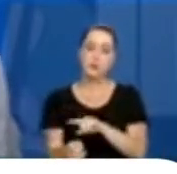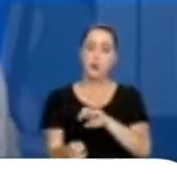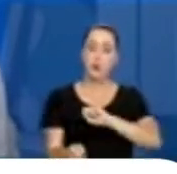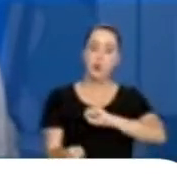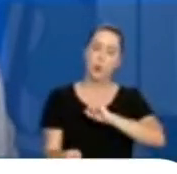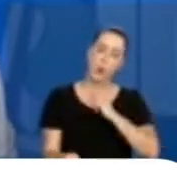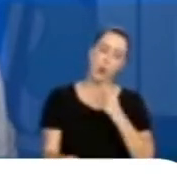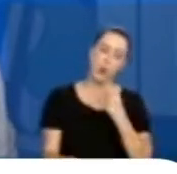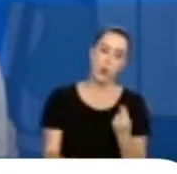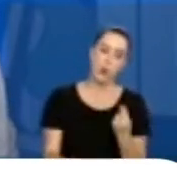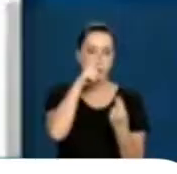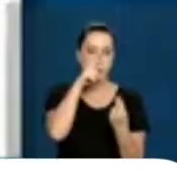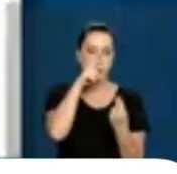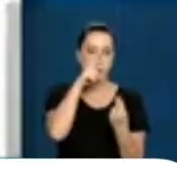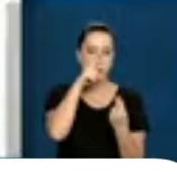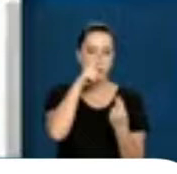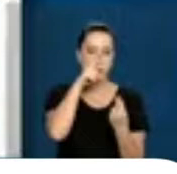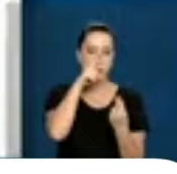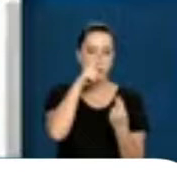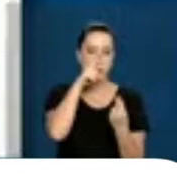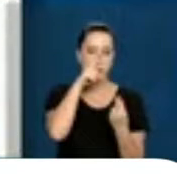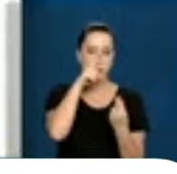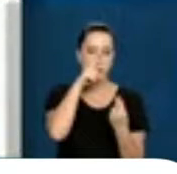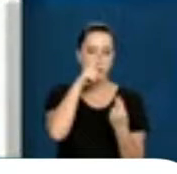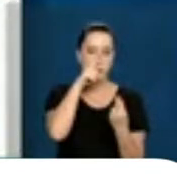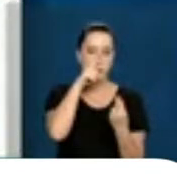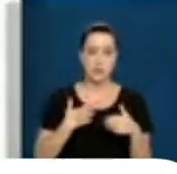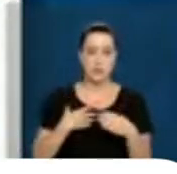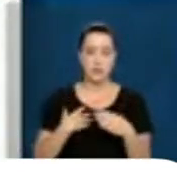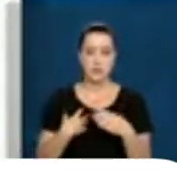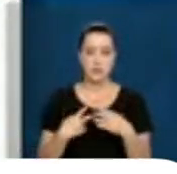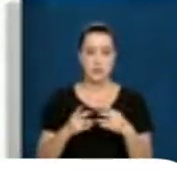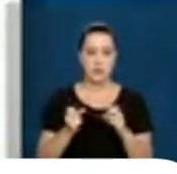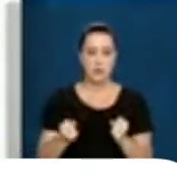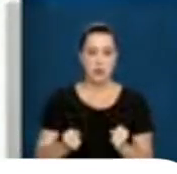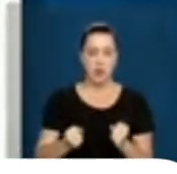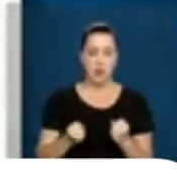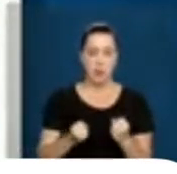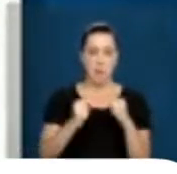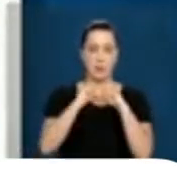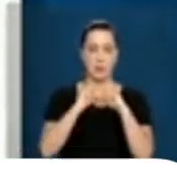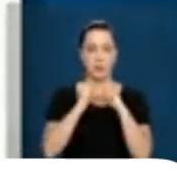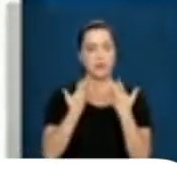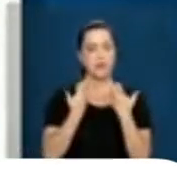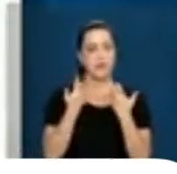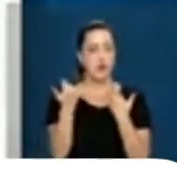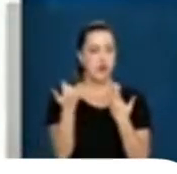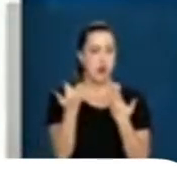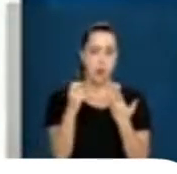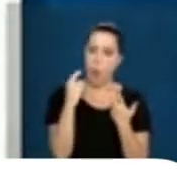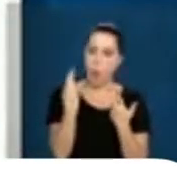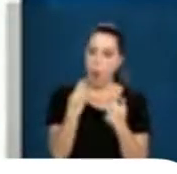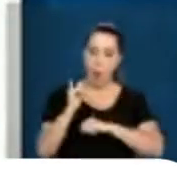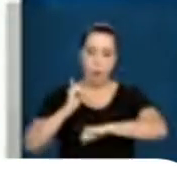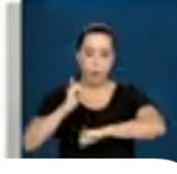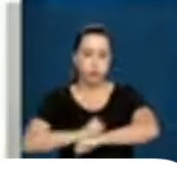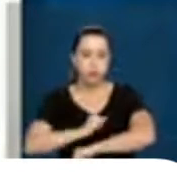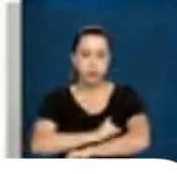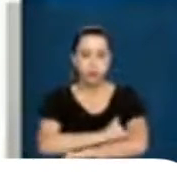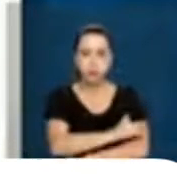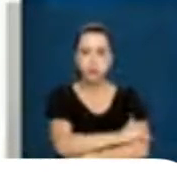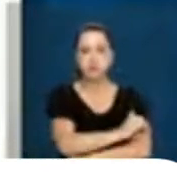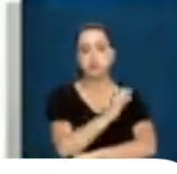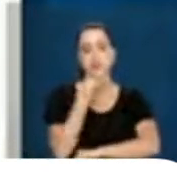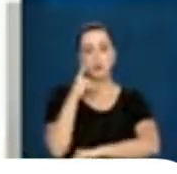fatores de risco, como imunodeficiência, se são gestantes, se têm obesidade. Então, este material está no